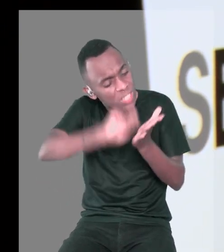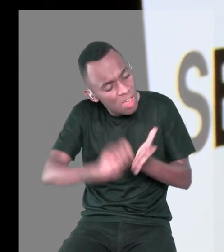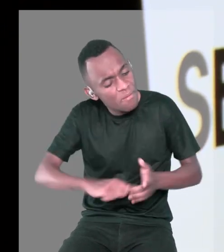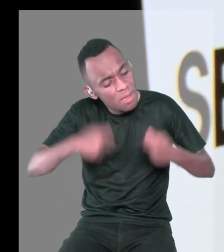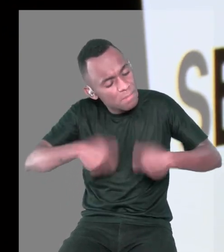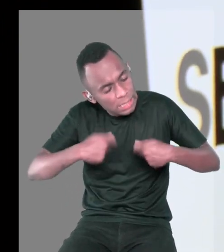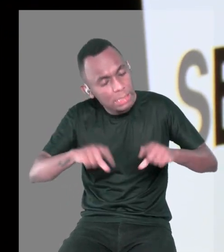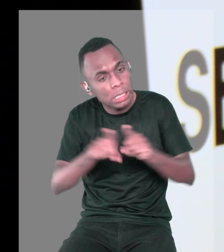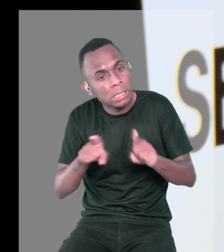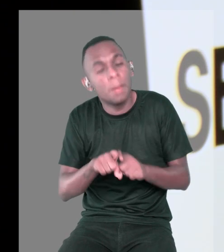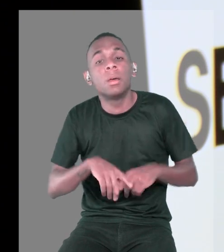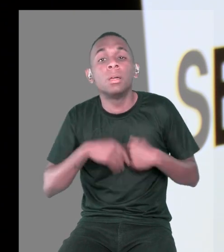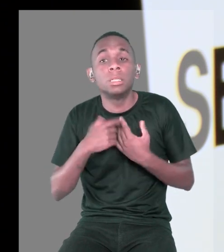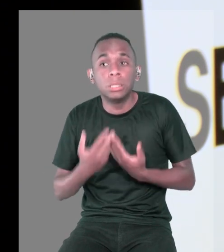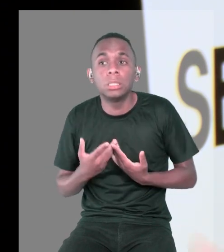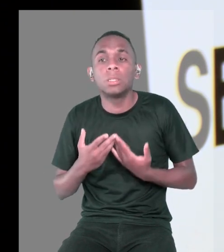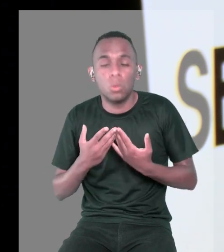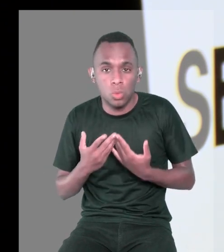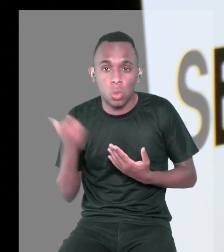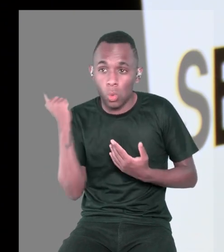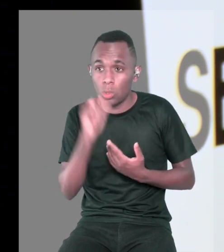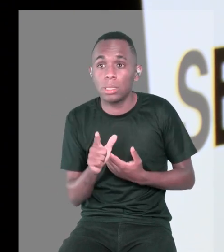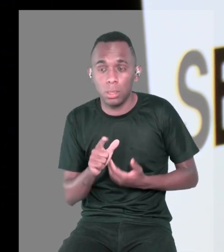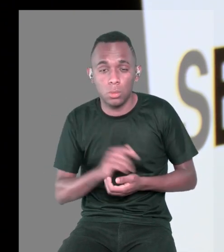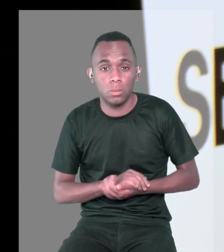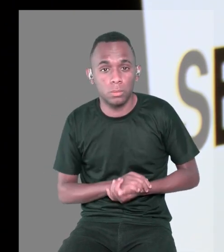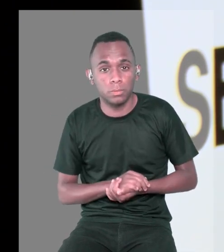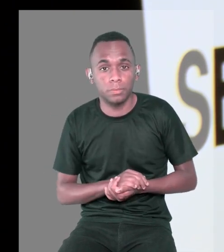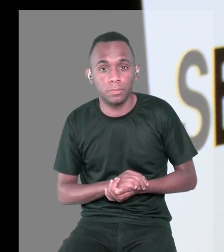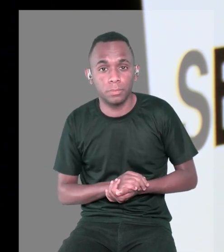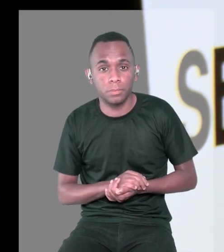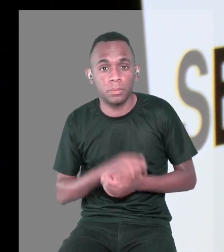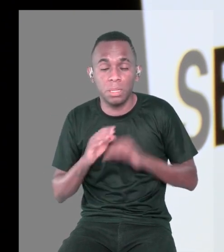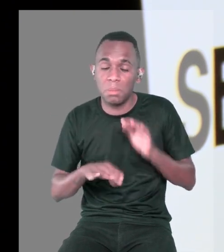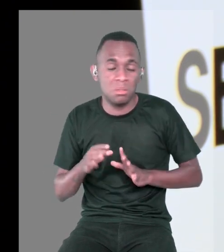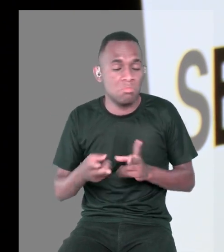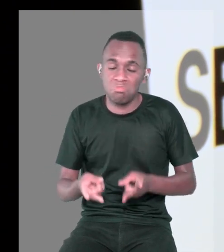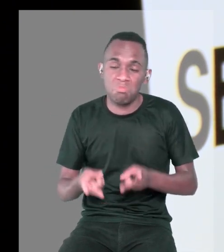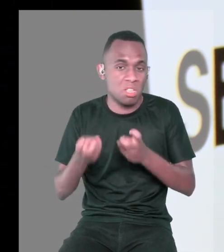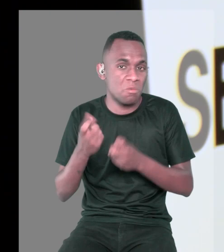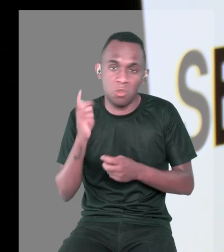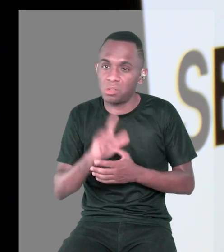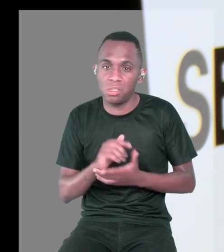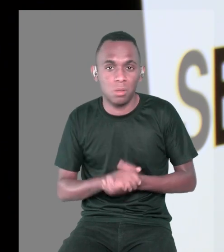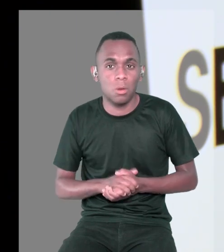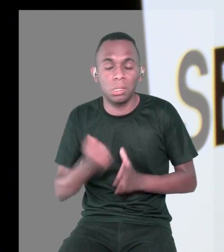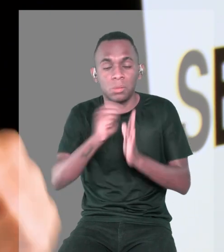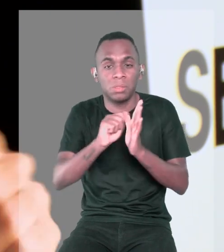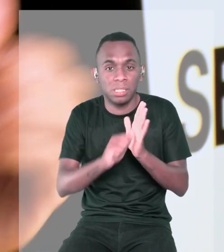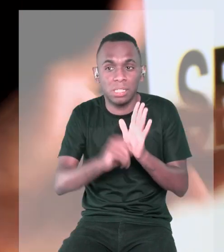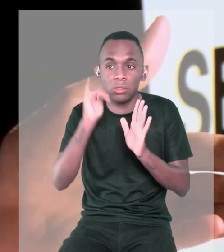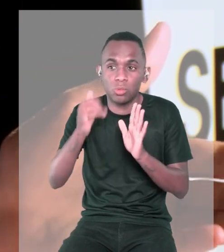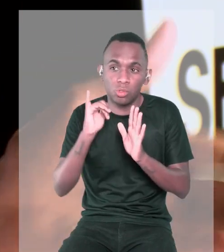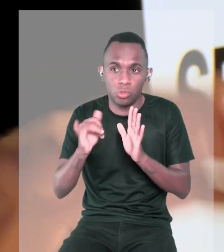encorajá-lo a escrever. E foi assim que ele chegou, talvez até sem perceber,